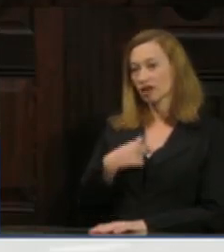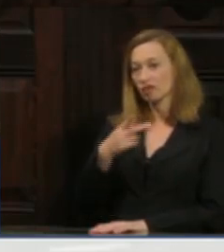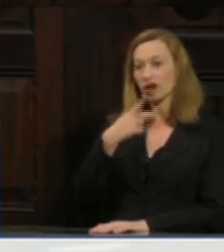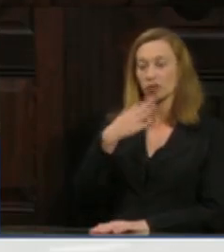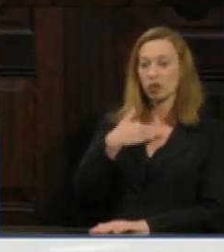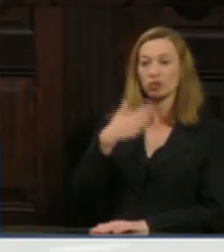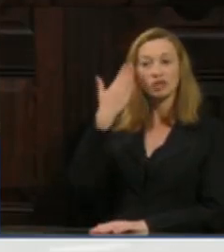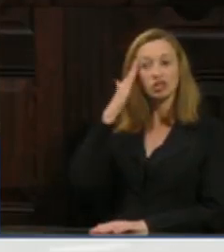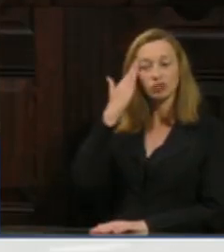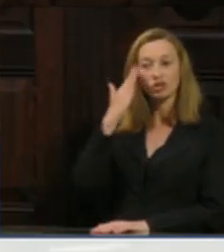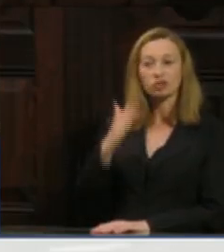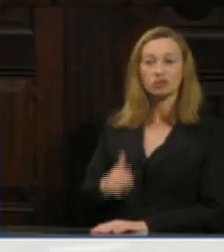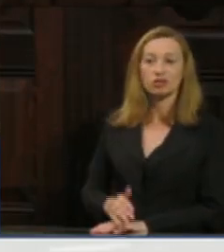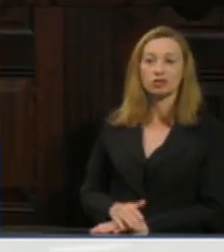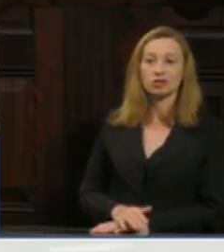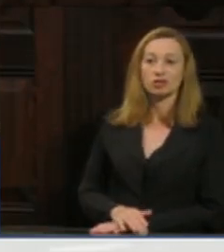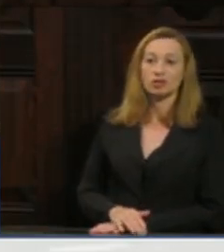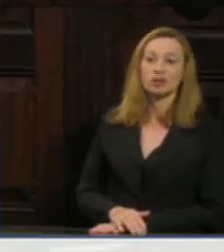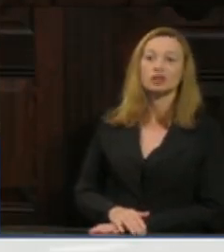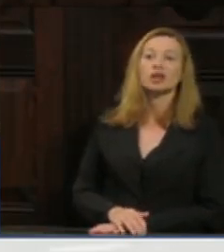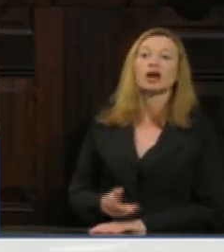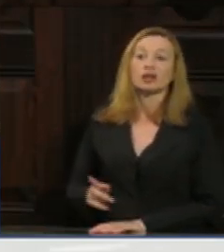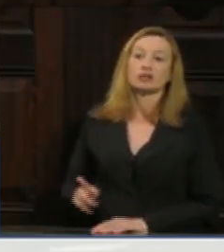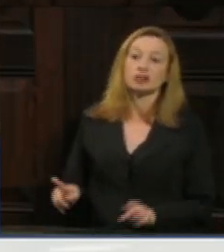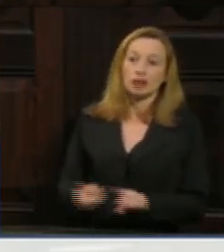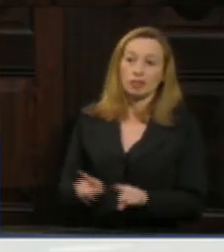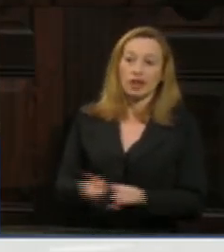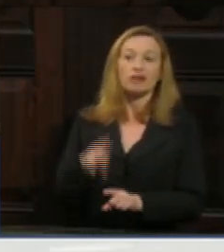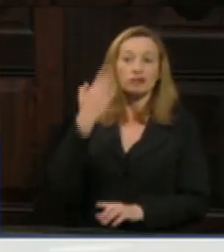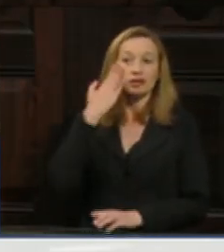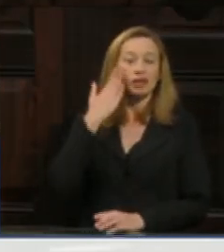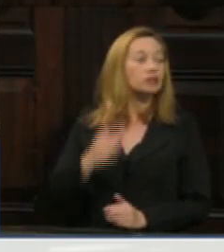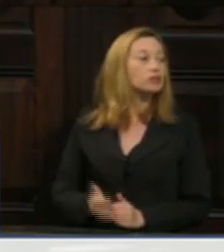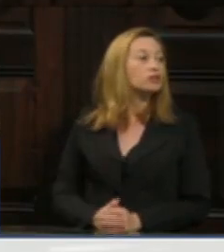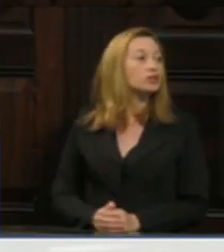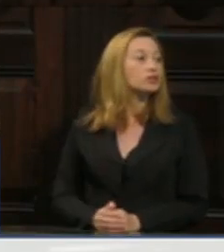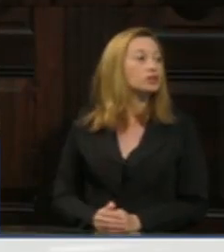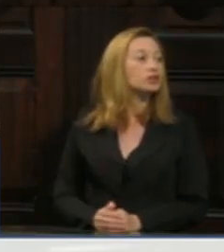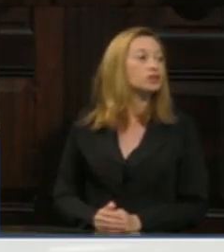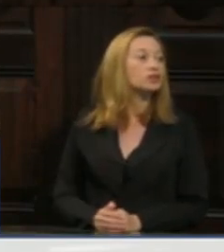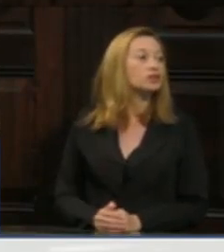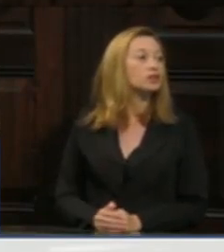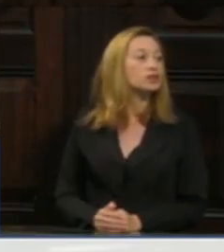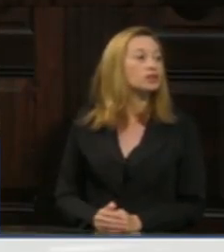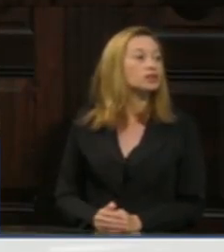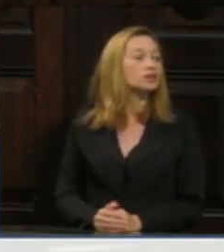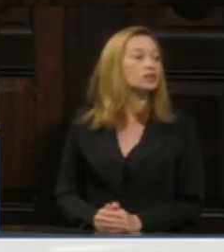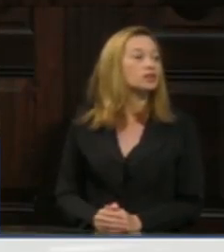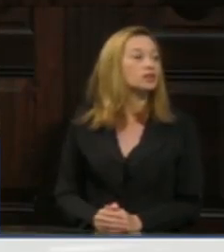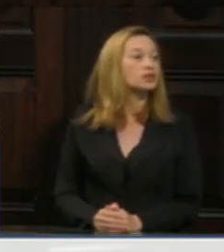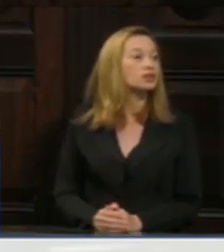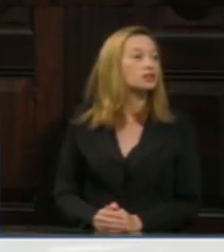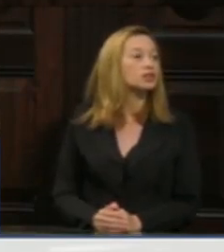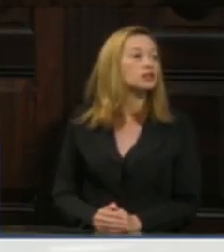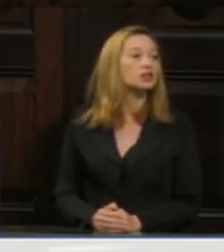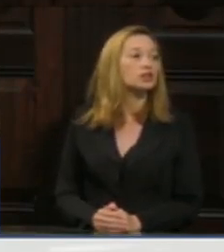reiterando aqui o meu entendimento sobre a inconstitucionalidade da prisão